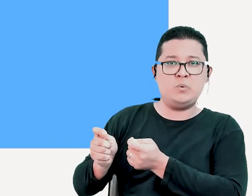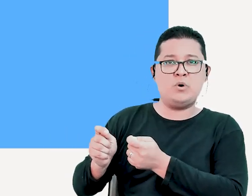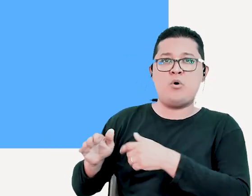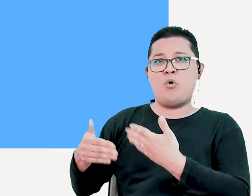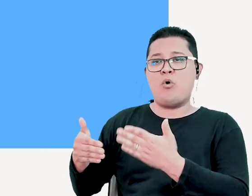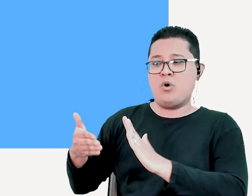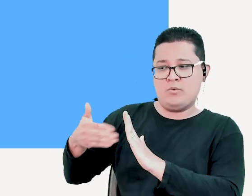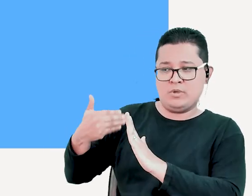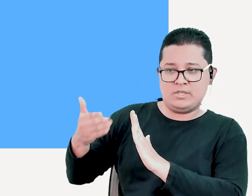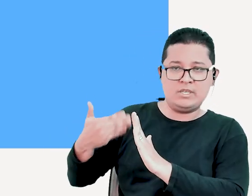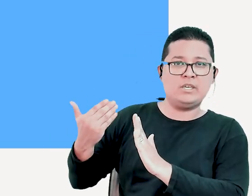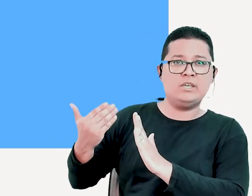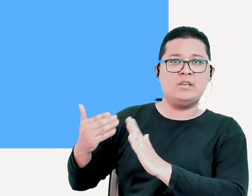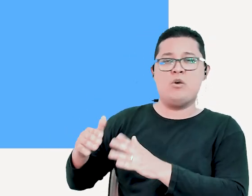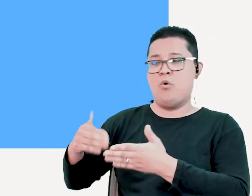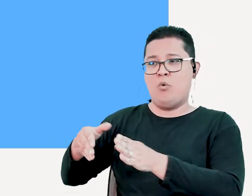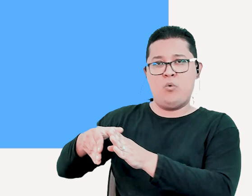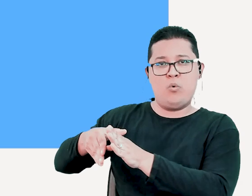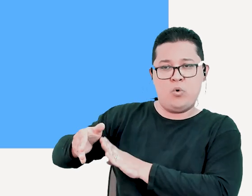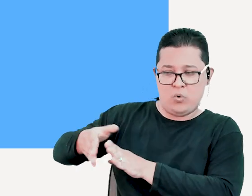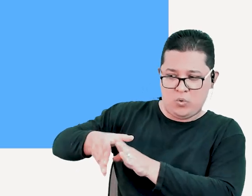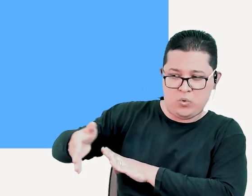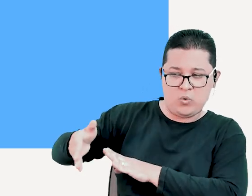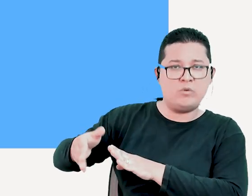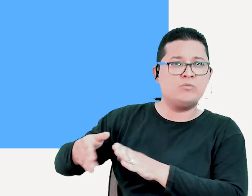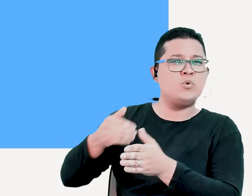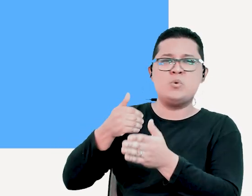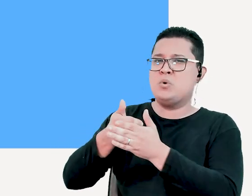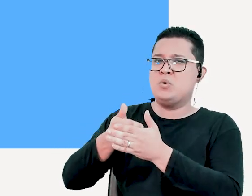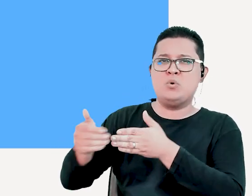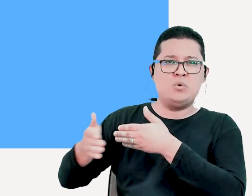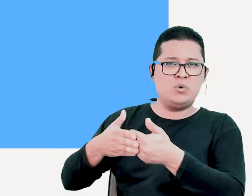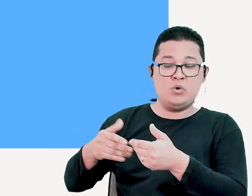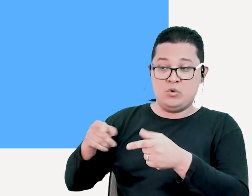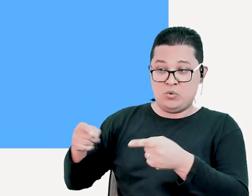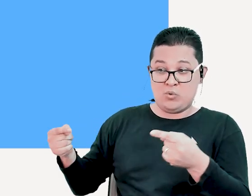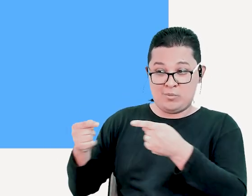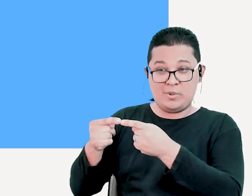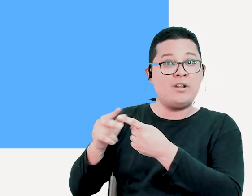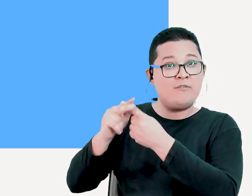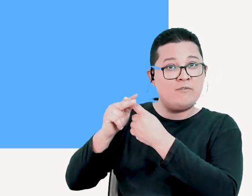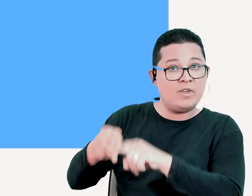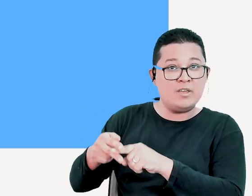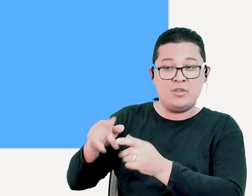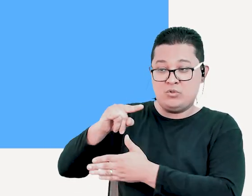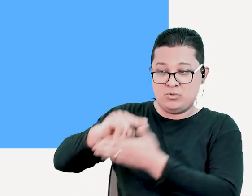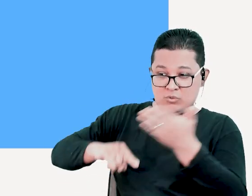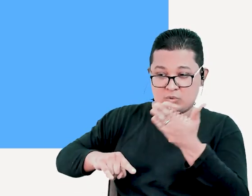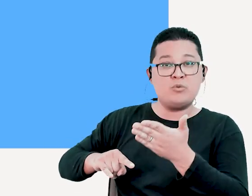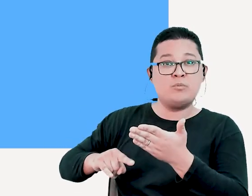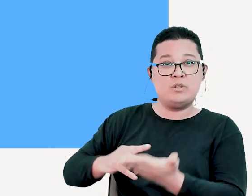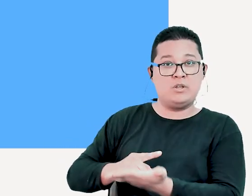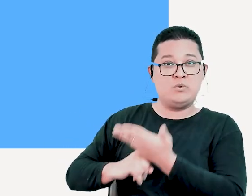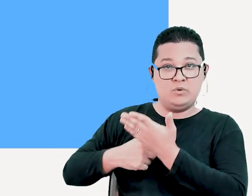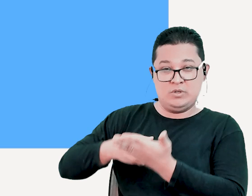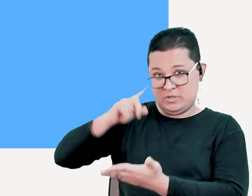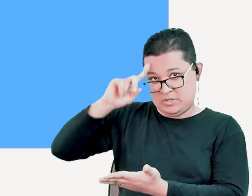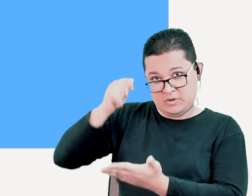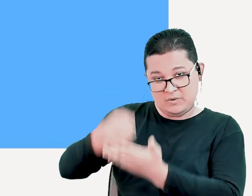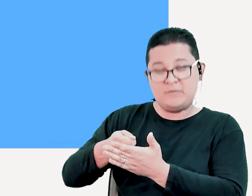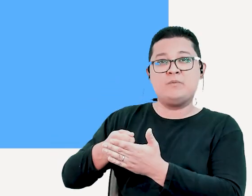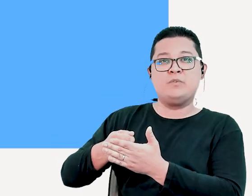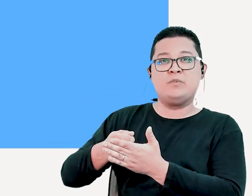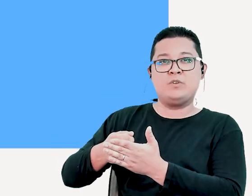você considera que seja uma ferramenta, um ferramental de tomada de decisão de conteúdo, tem que estar